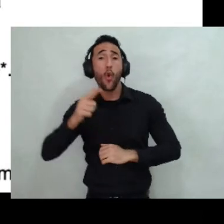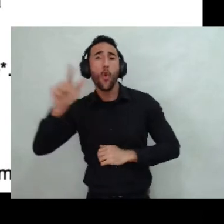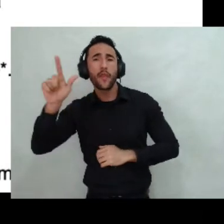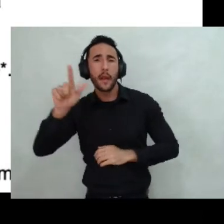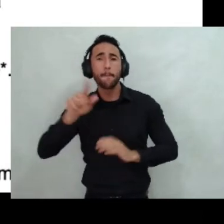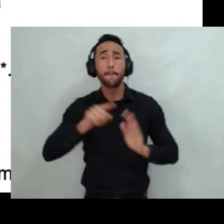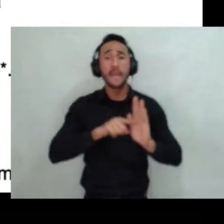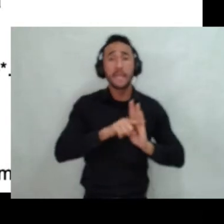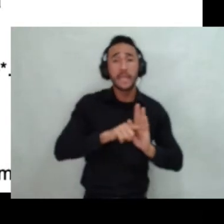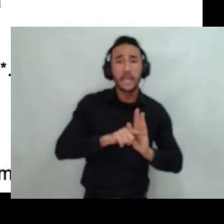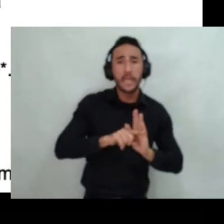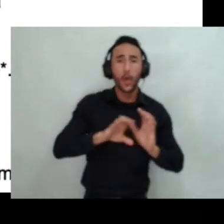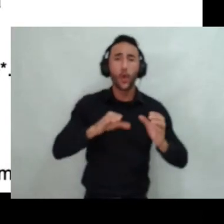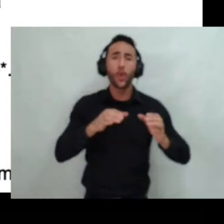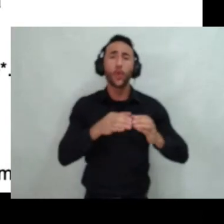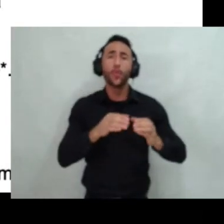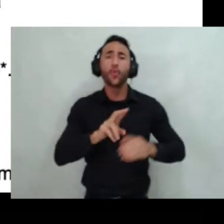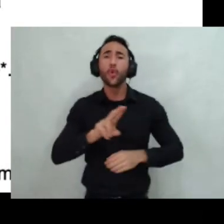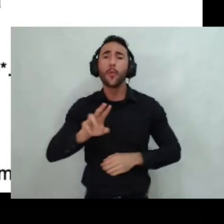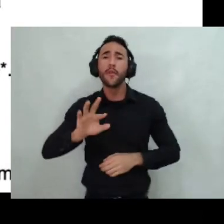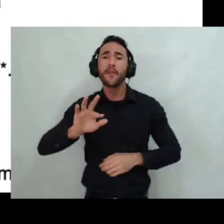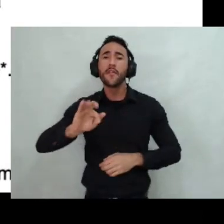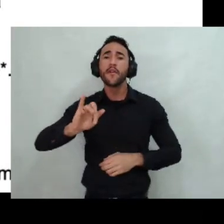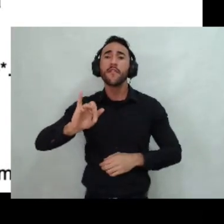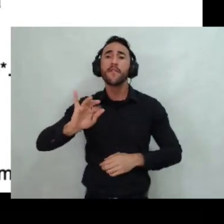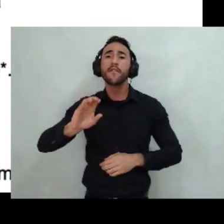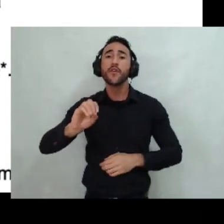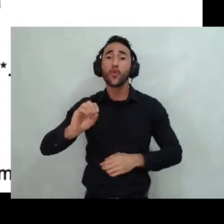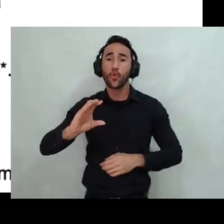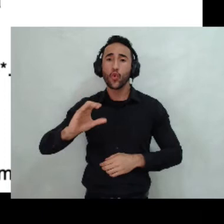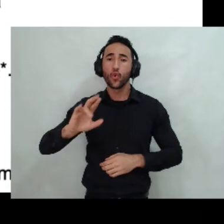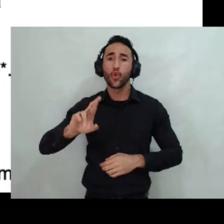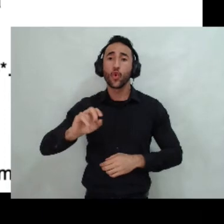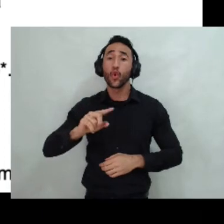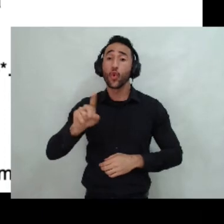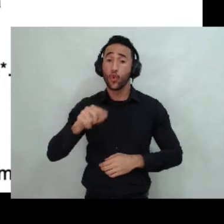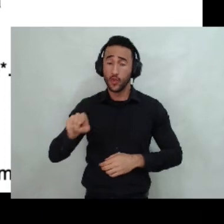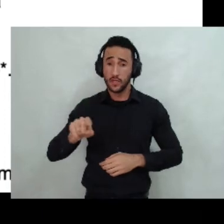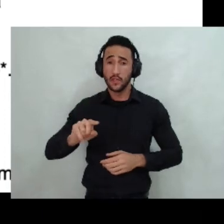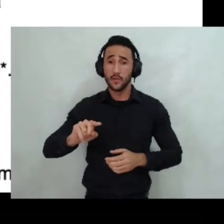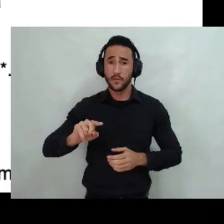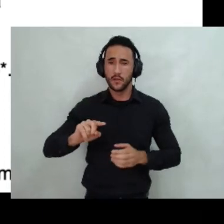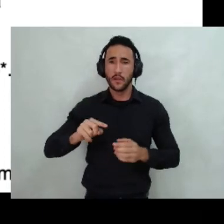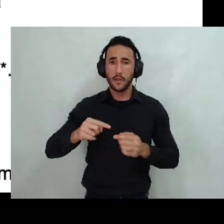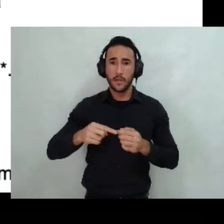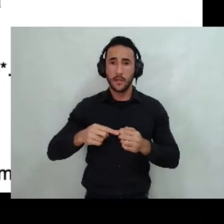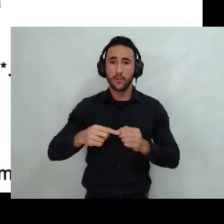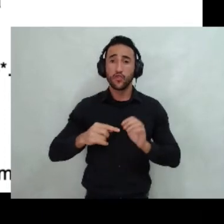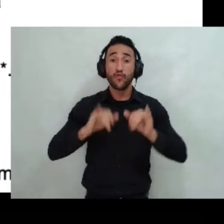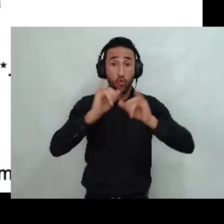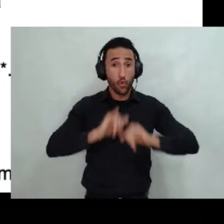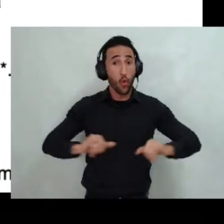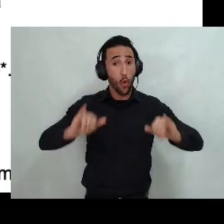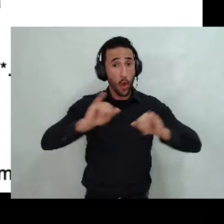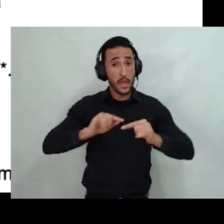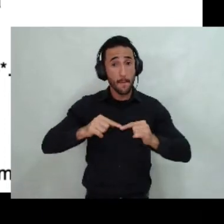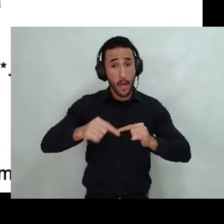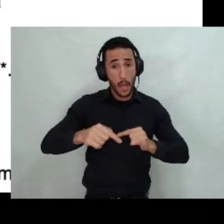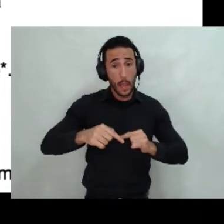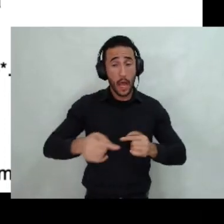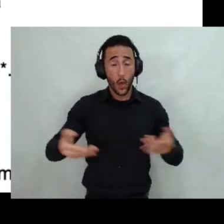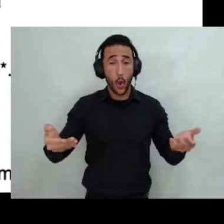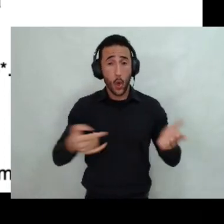Fiocruz, divulgada esta semana, Sala de Situação Covid-19 nas Favelas, que traz um elemento muito importante